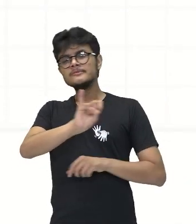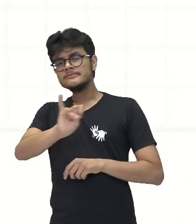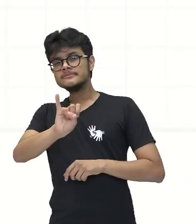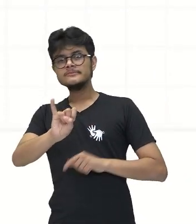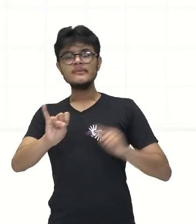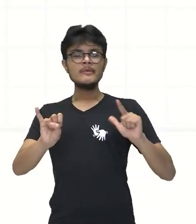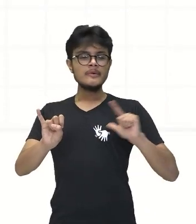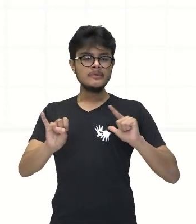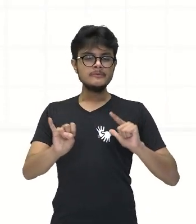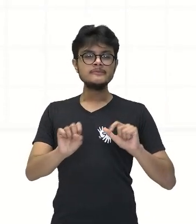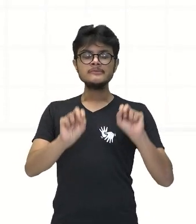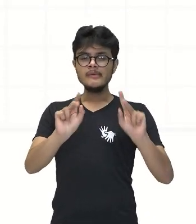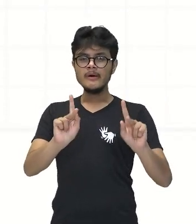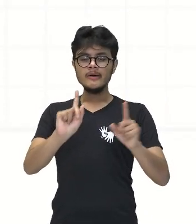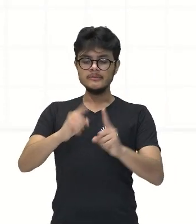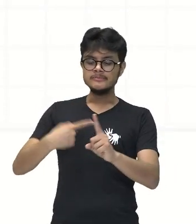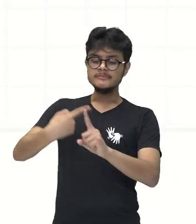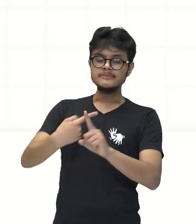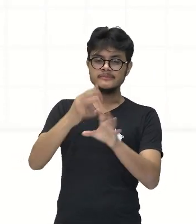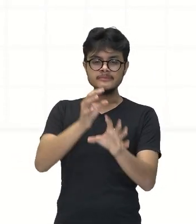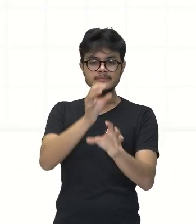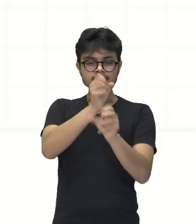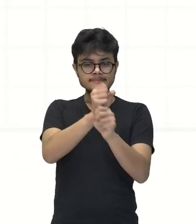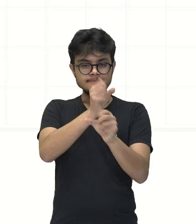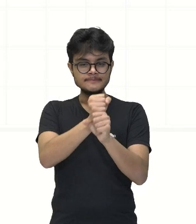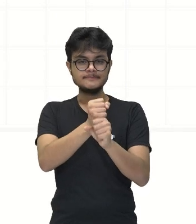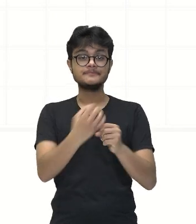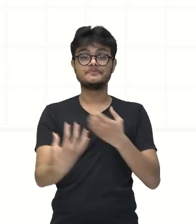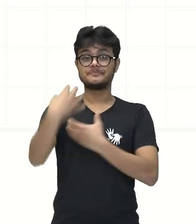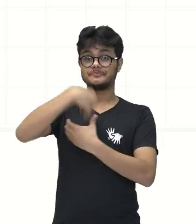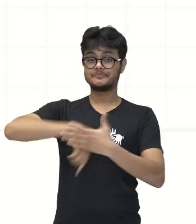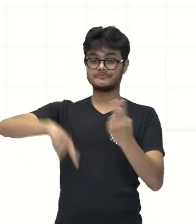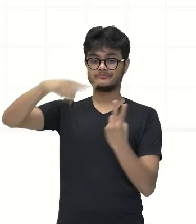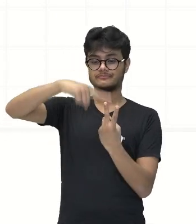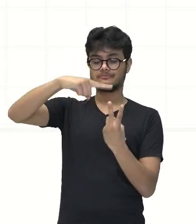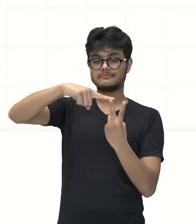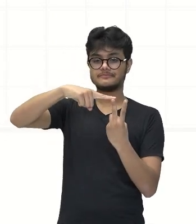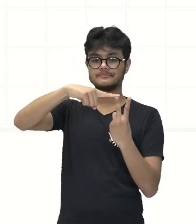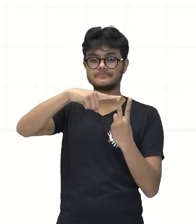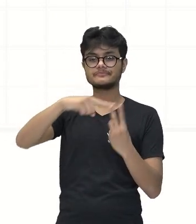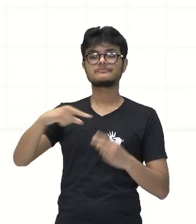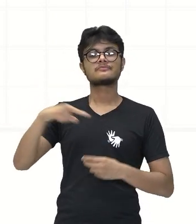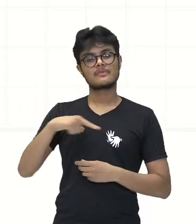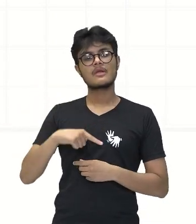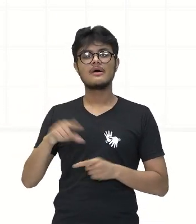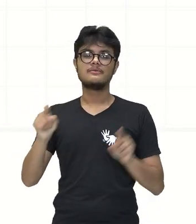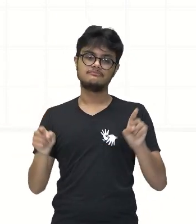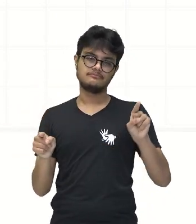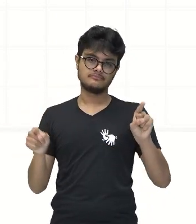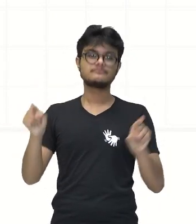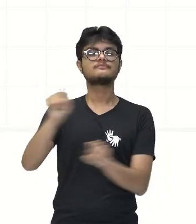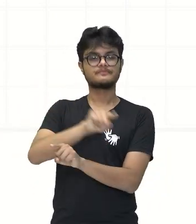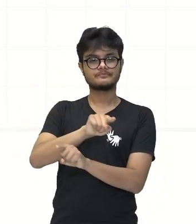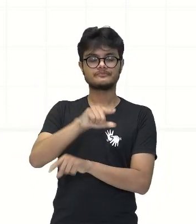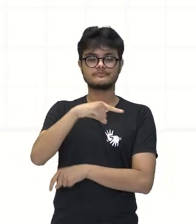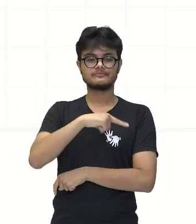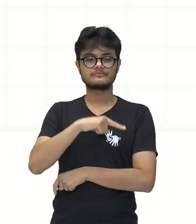tenho multiplicação, né, dentro do radical, eu posso escrever isso como sendo um